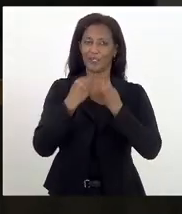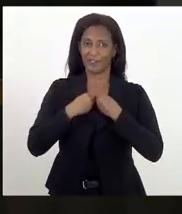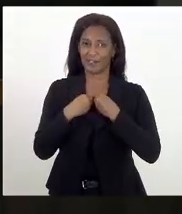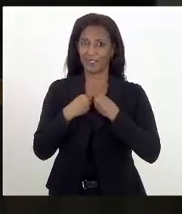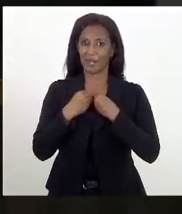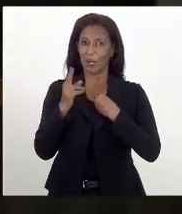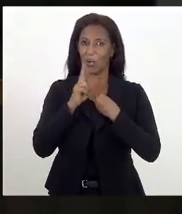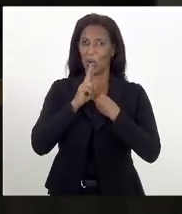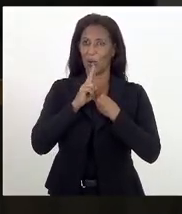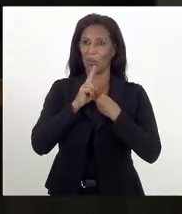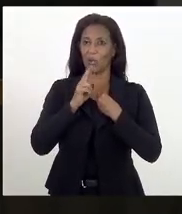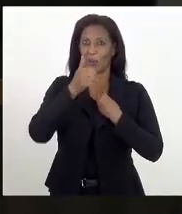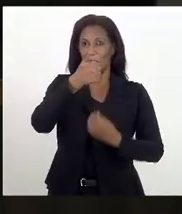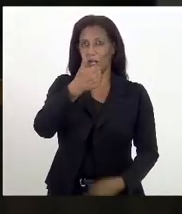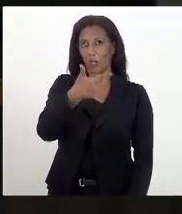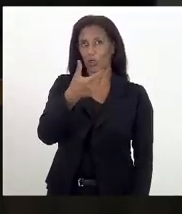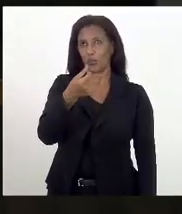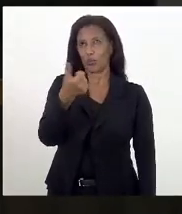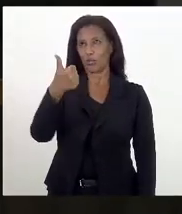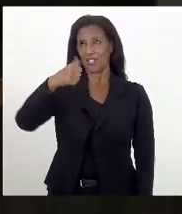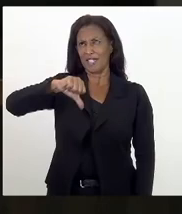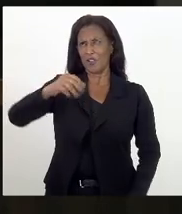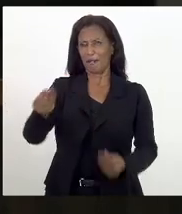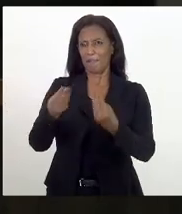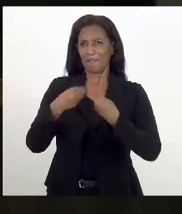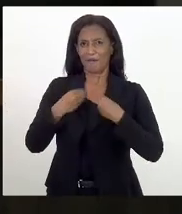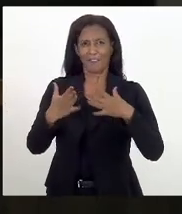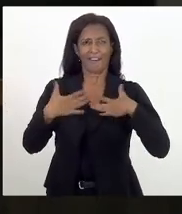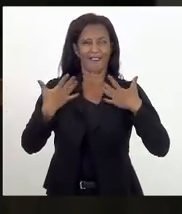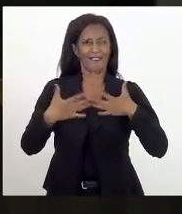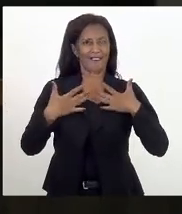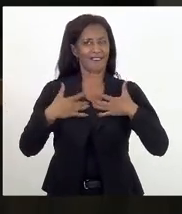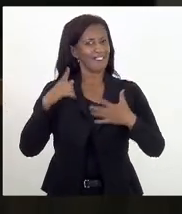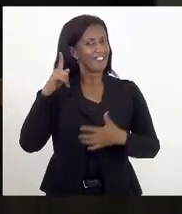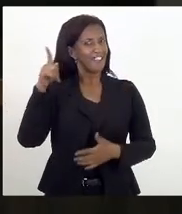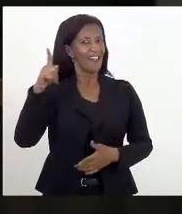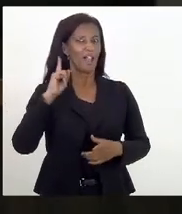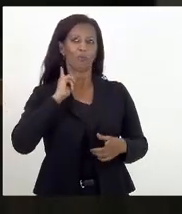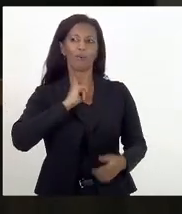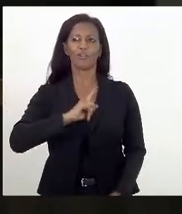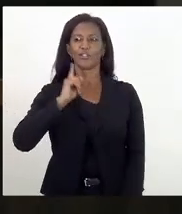no ano de 19 muitas alegrias e lá com Flamengo